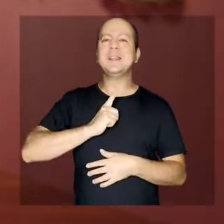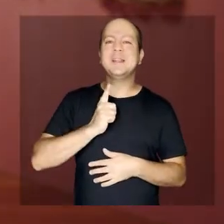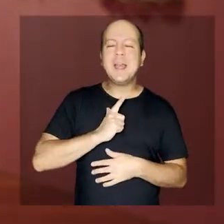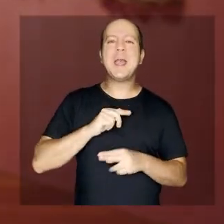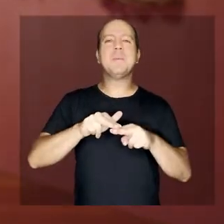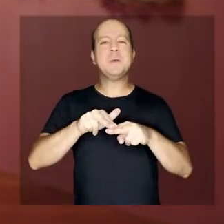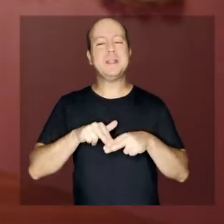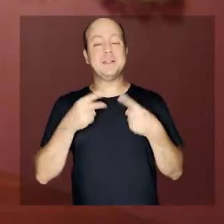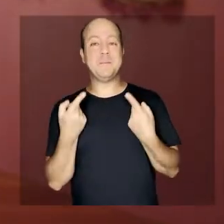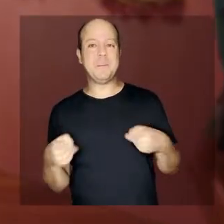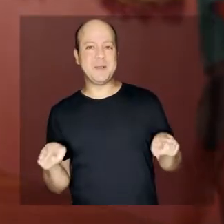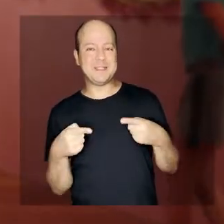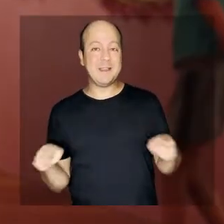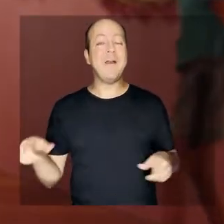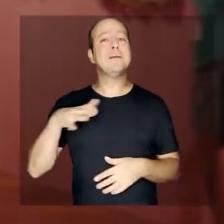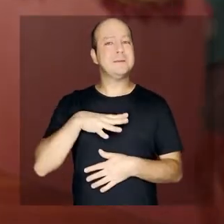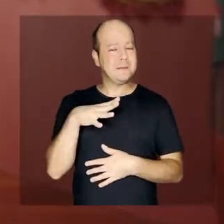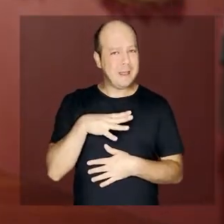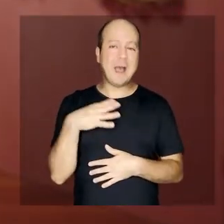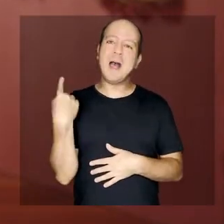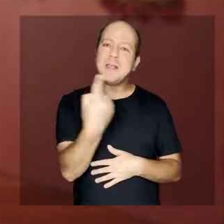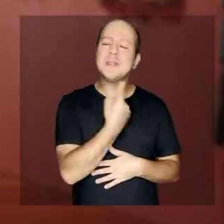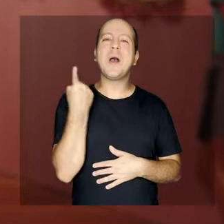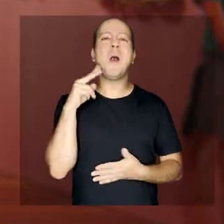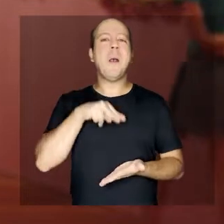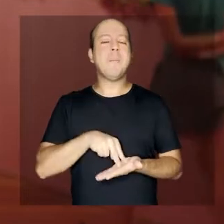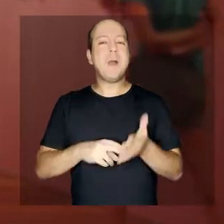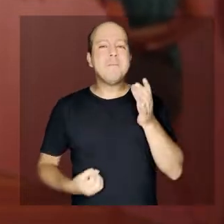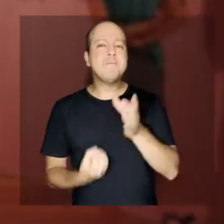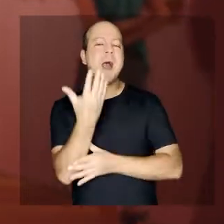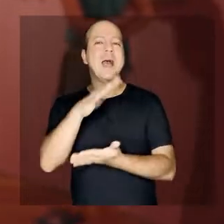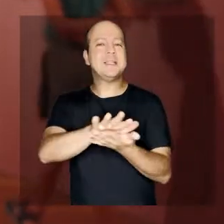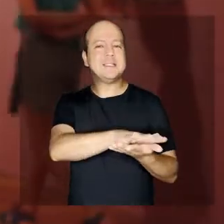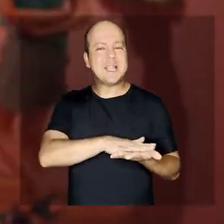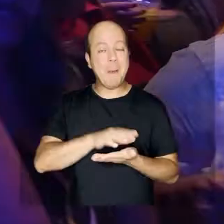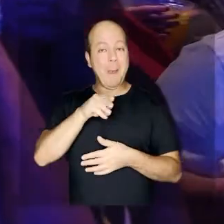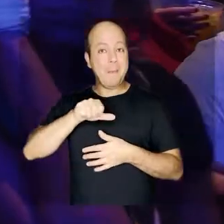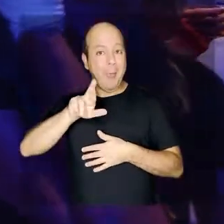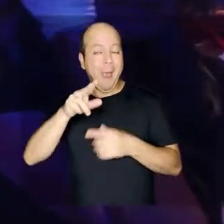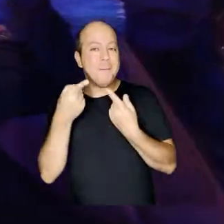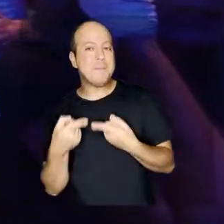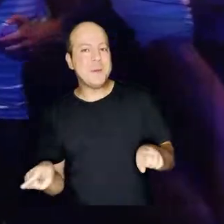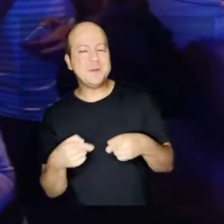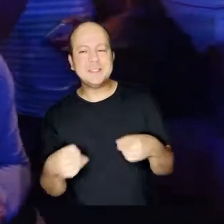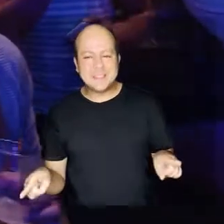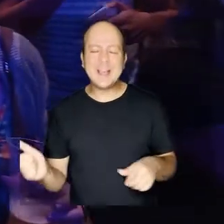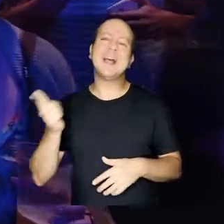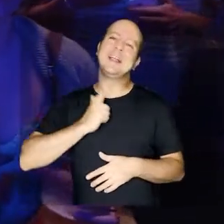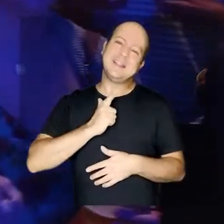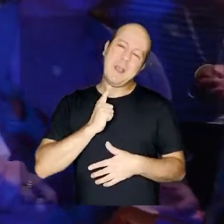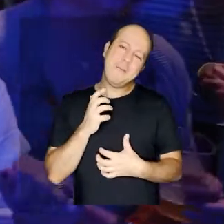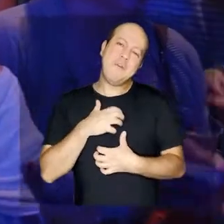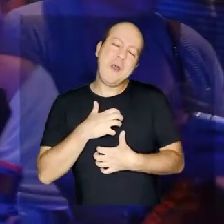vendo o Rio né uma cidade musical estando nós aqui onde nasce o samba o mar de música ele